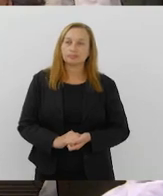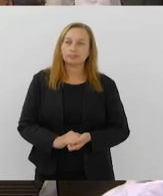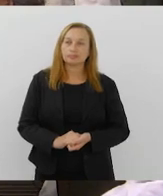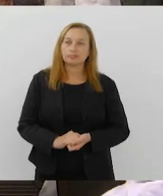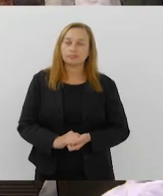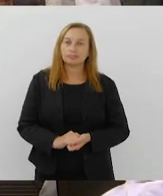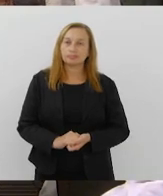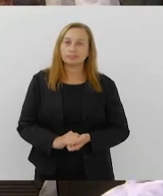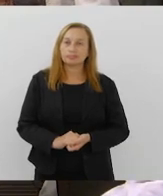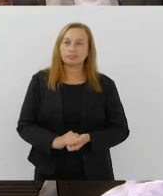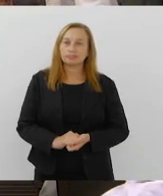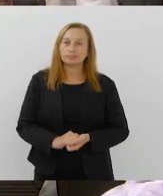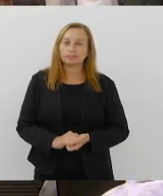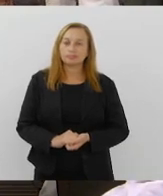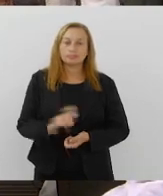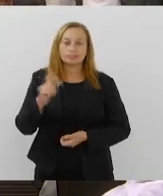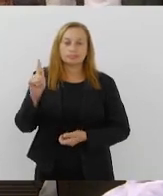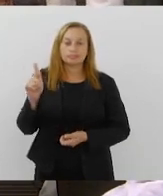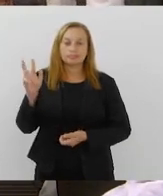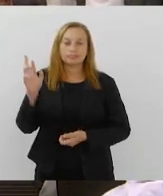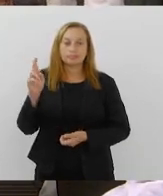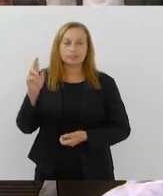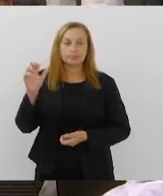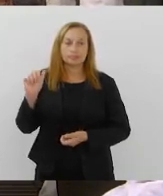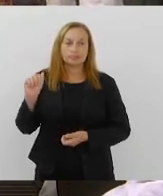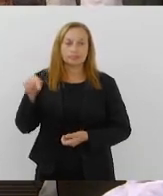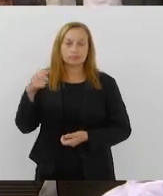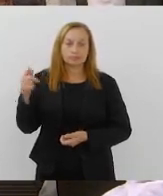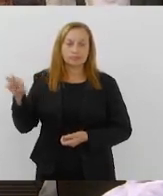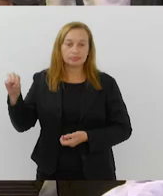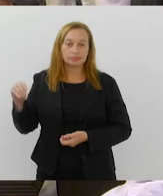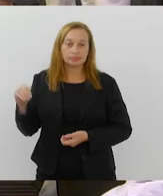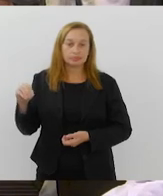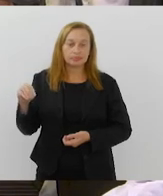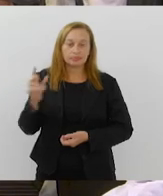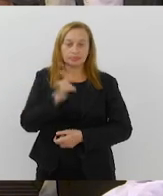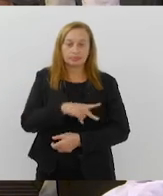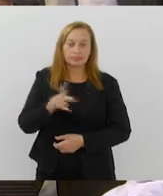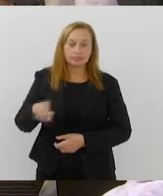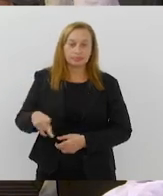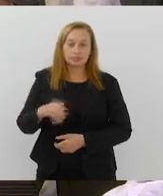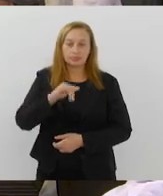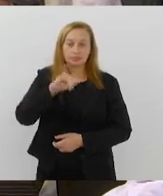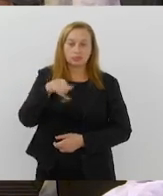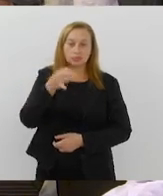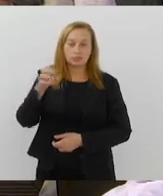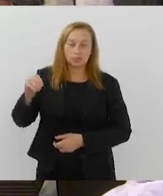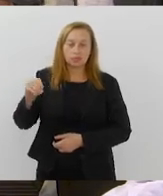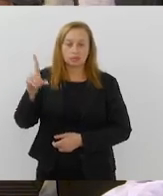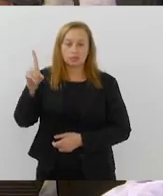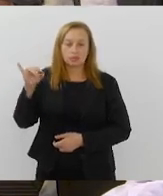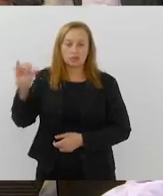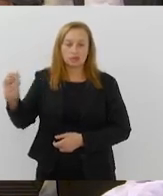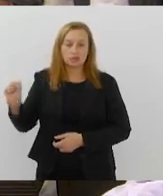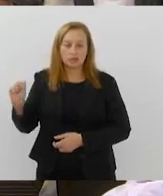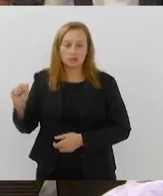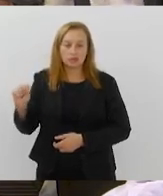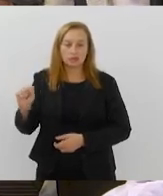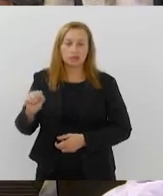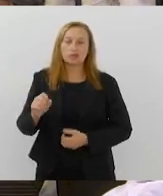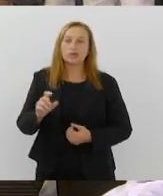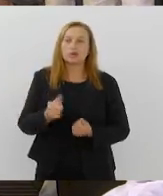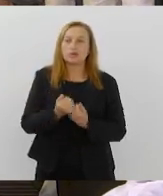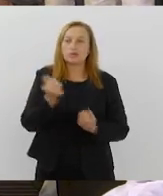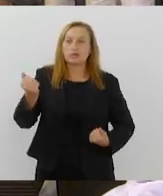Próximo agraciado, grão-mestre João Dias Ferreira, vice-presidente do Instituto Internacional Conde Coma.